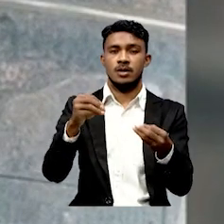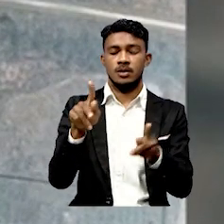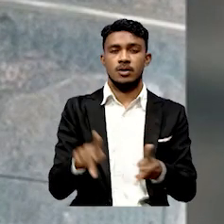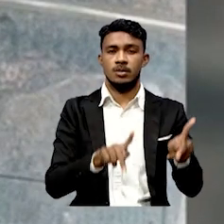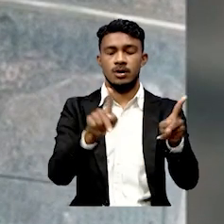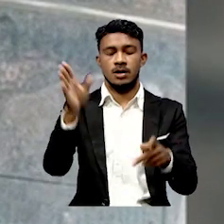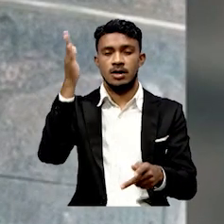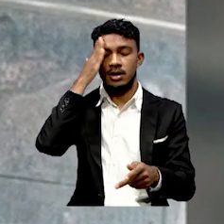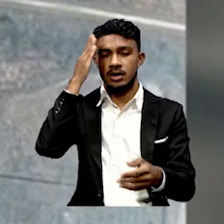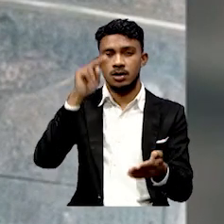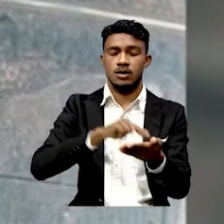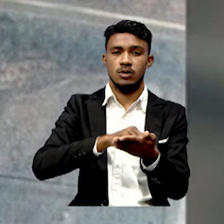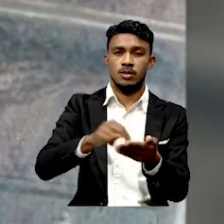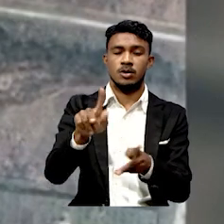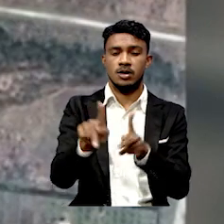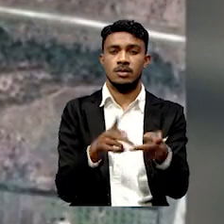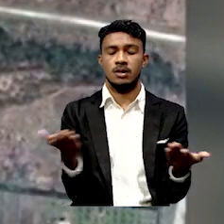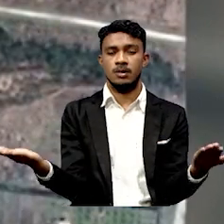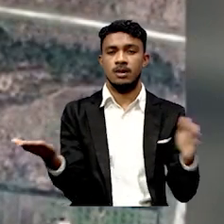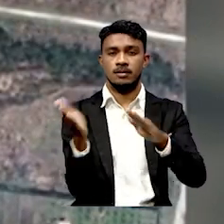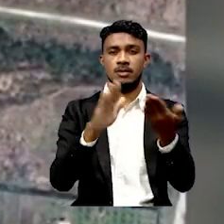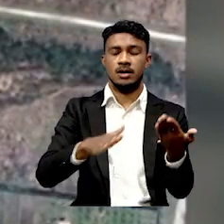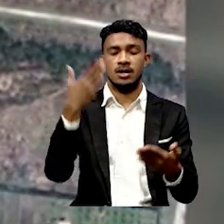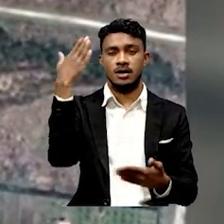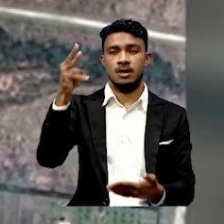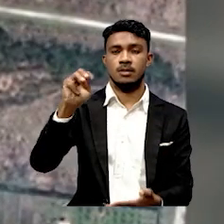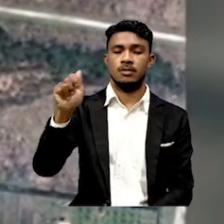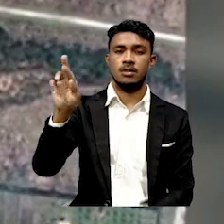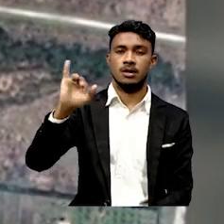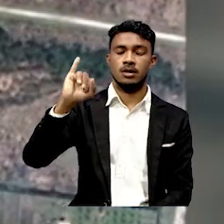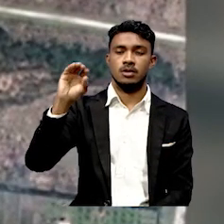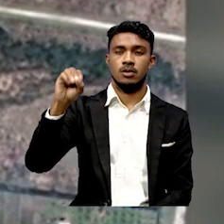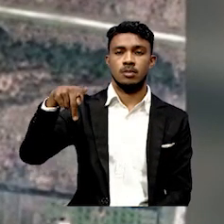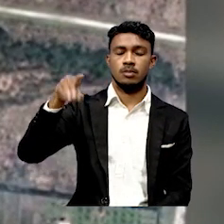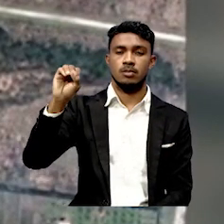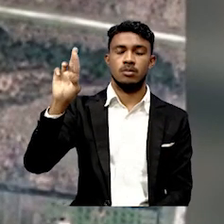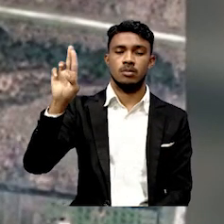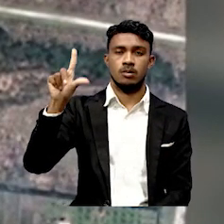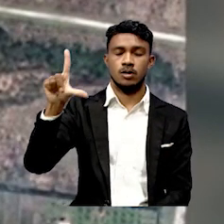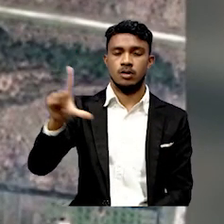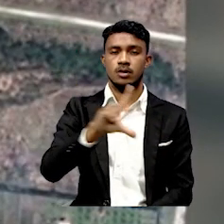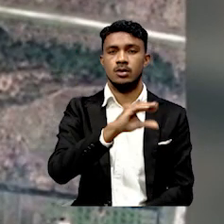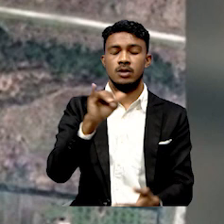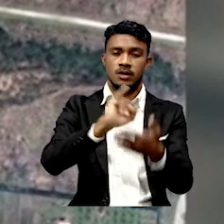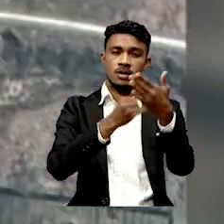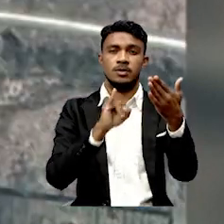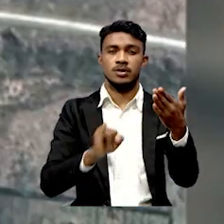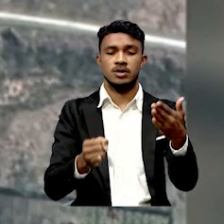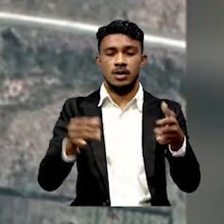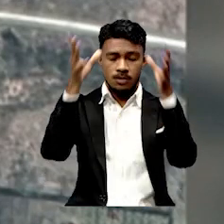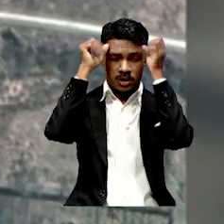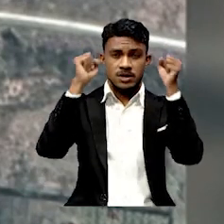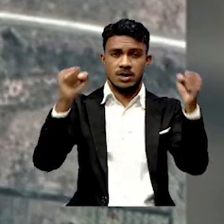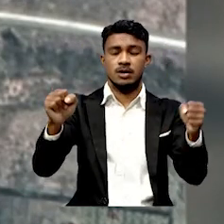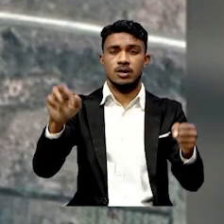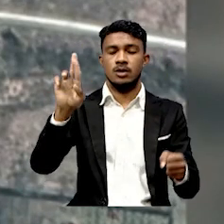hatene com a número civil, hirak na mate e a Mariupol. Imagem hirak ne divulga, bem hira presidente Rússia Vladimir